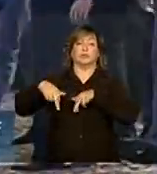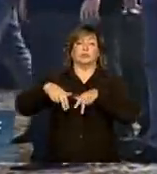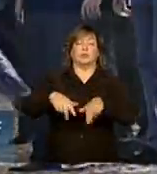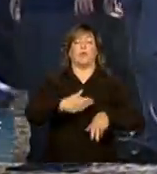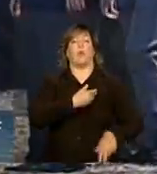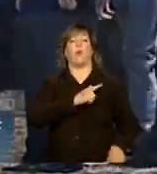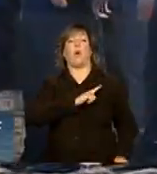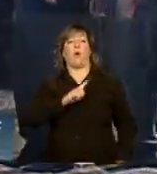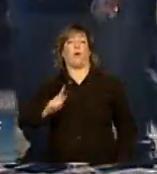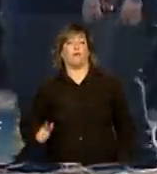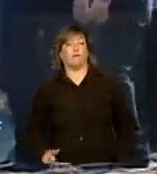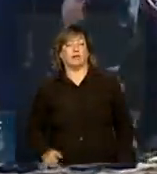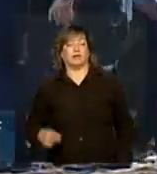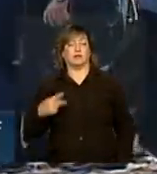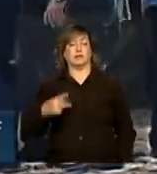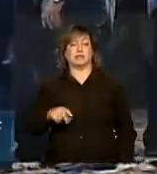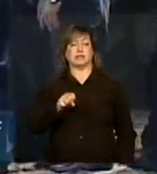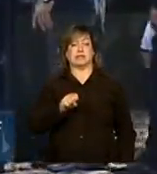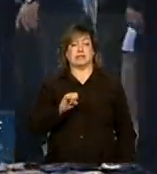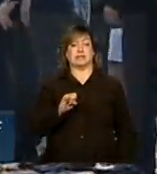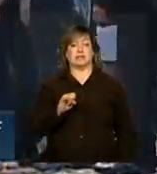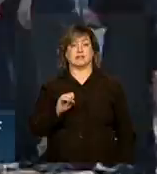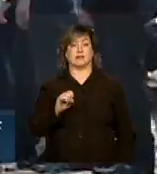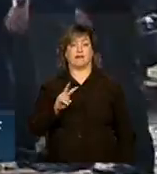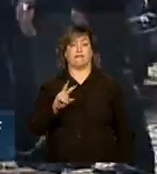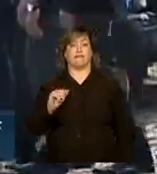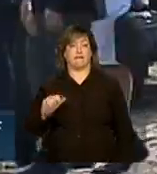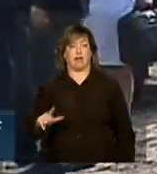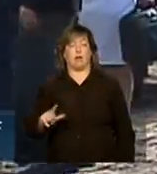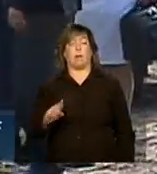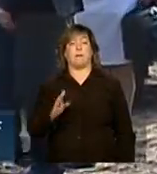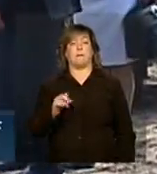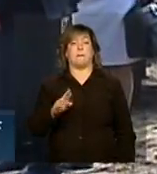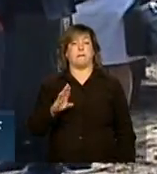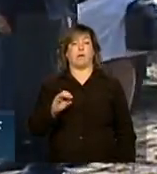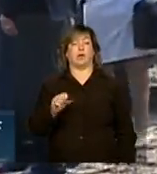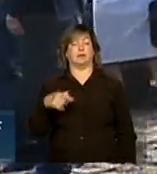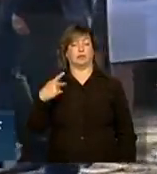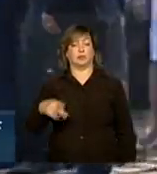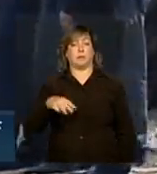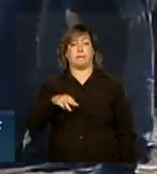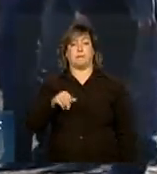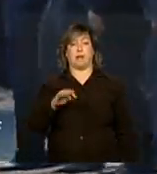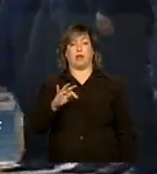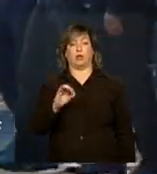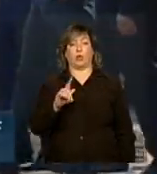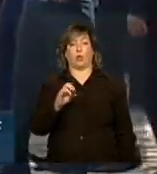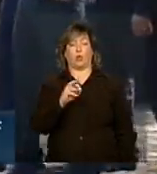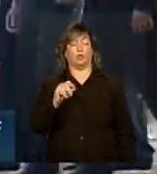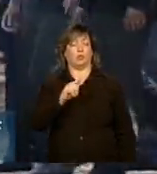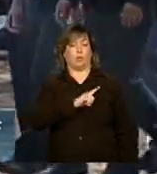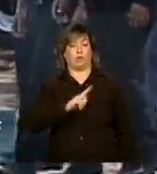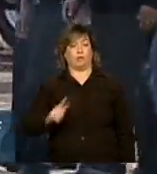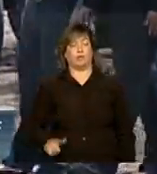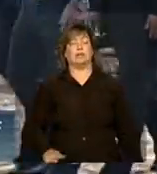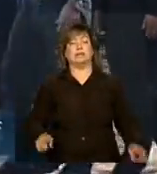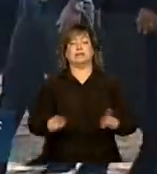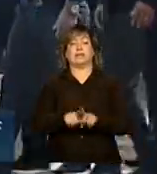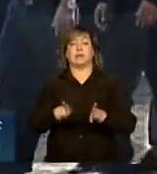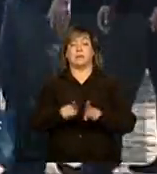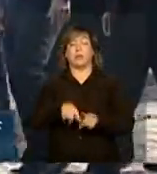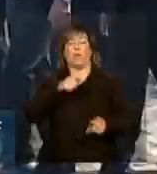governador do Estado de Mato Grosso Silval Barbosa e também de outras autoridades ela